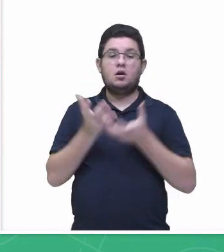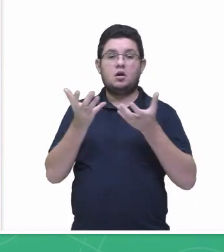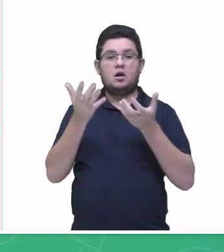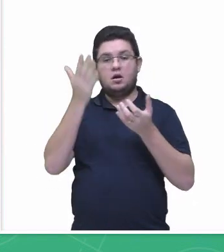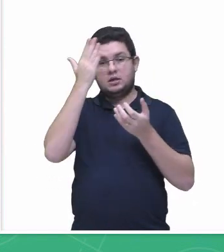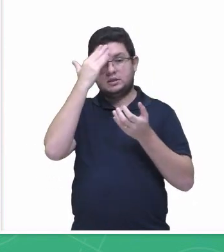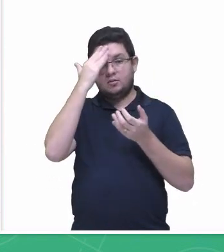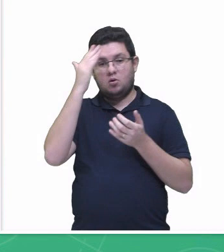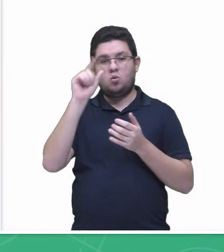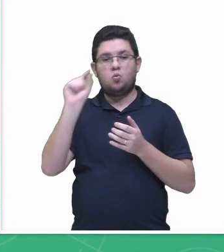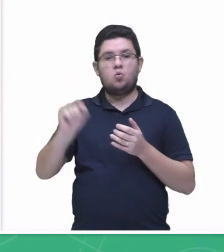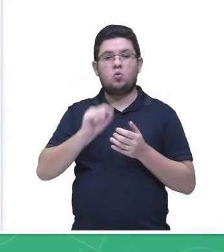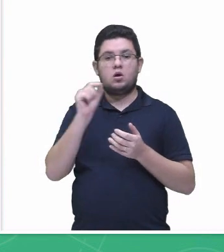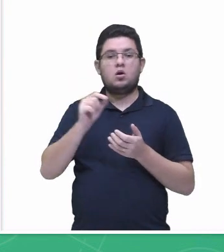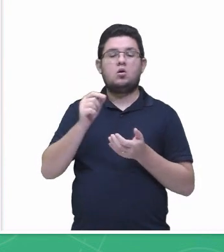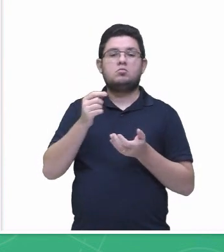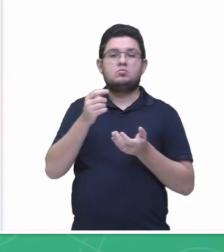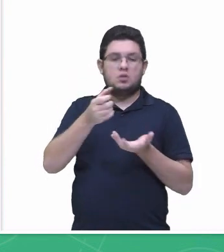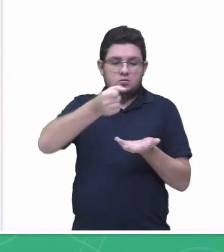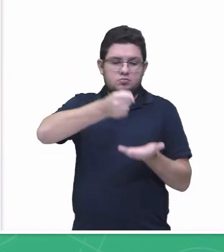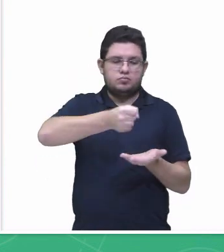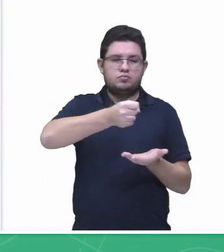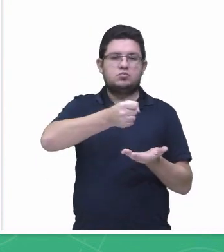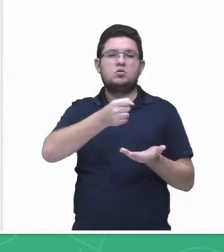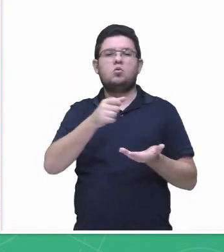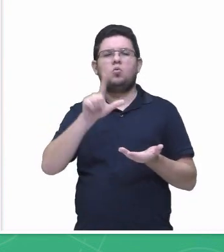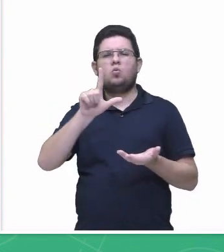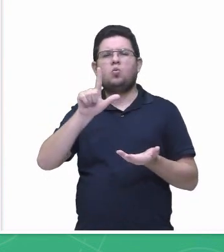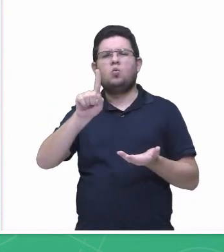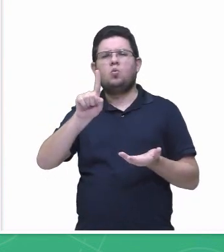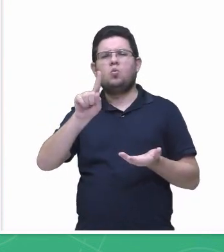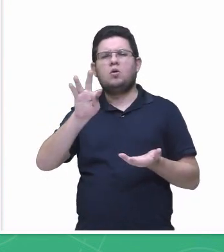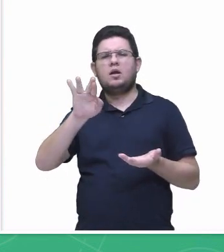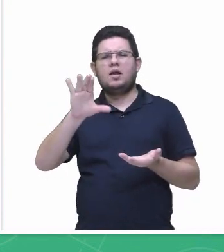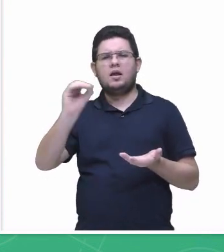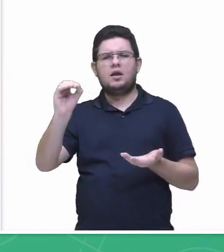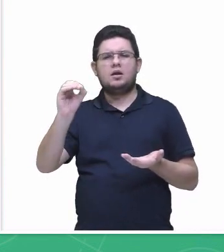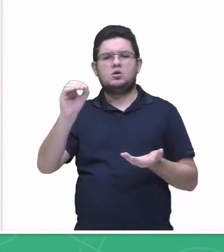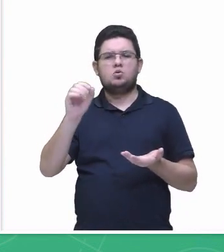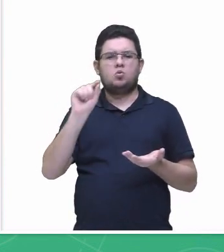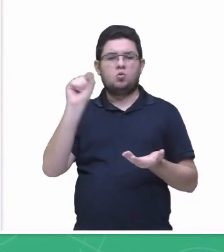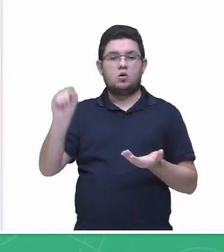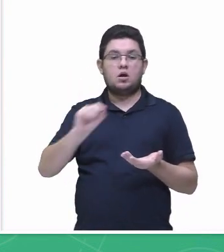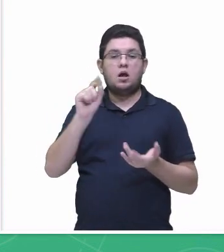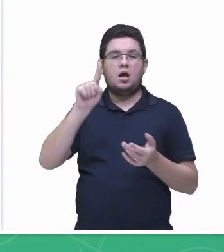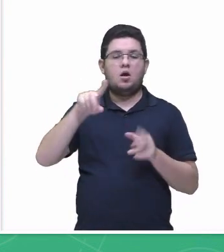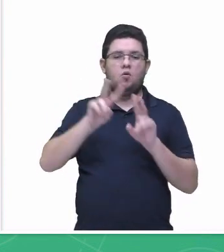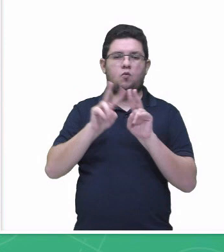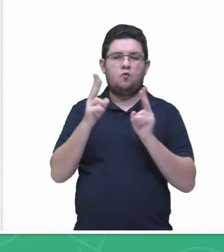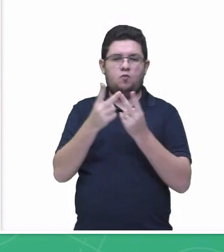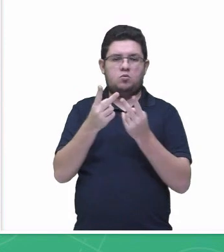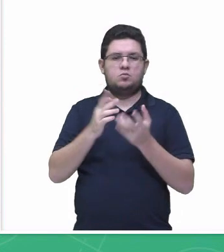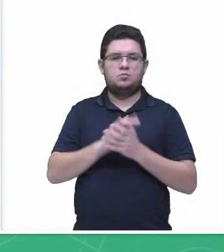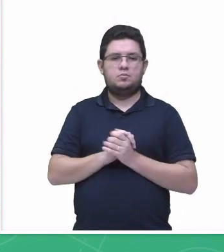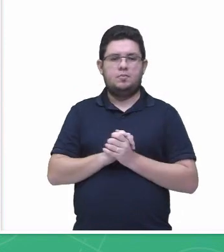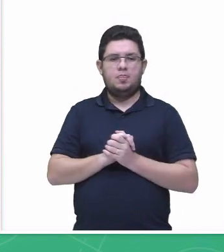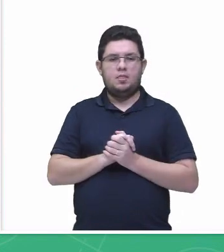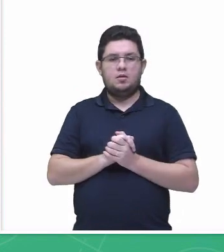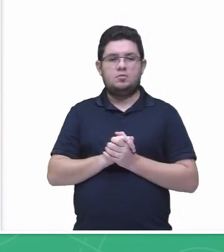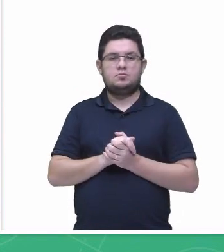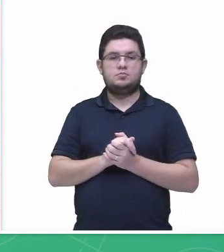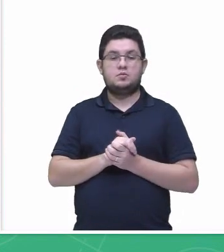preparar 1 litro de solução, esse aqui é o volume. Vamos ver aqui se vocês